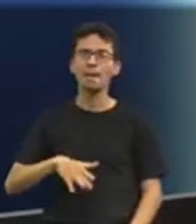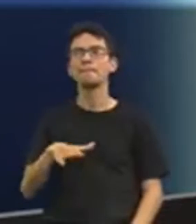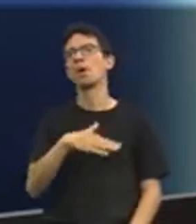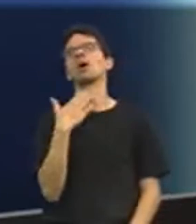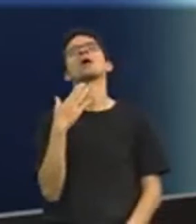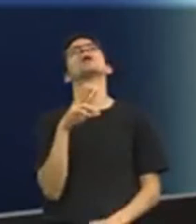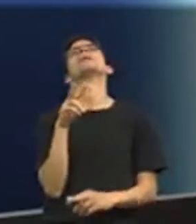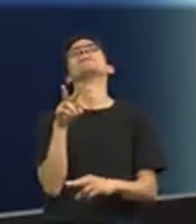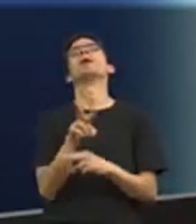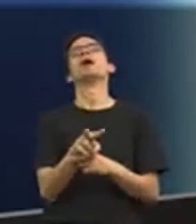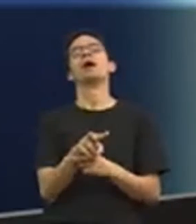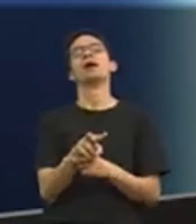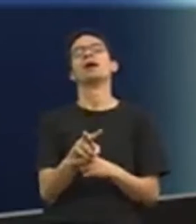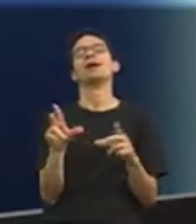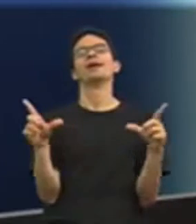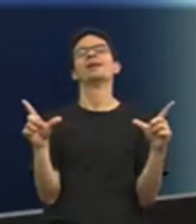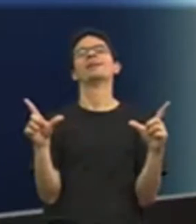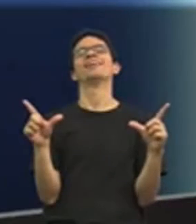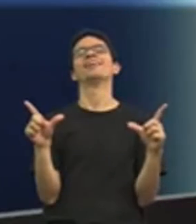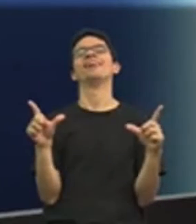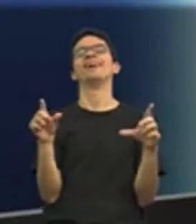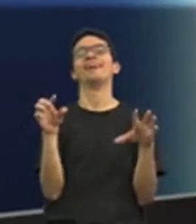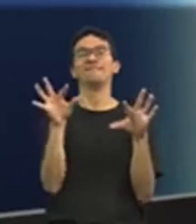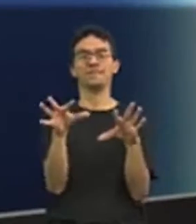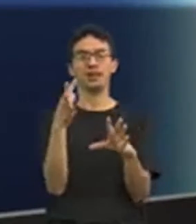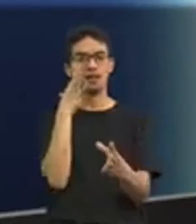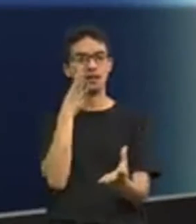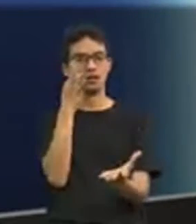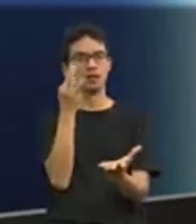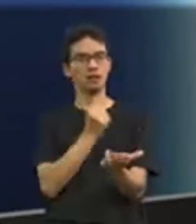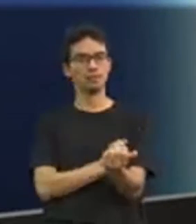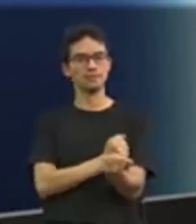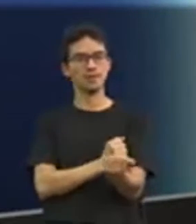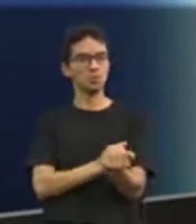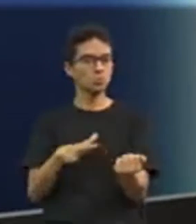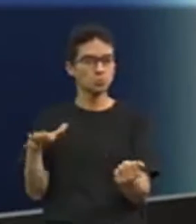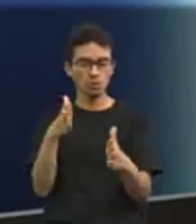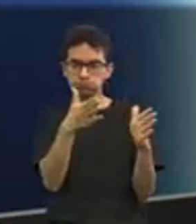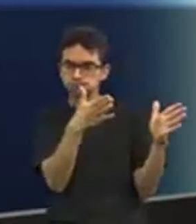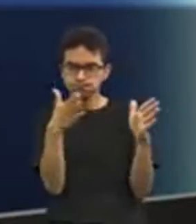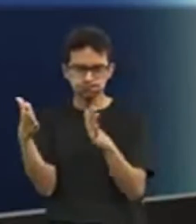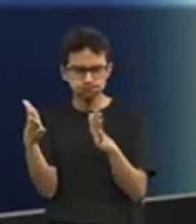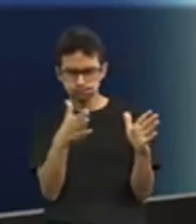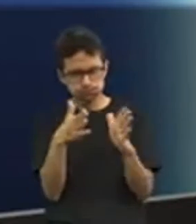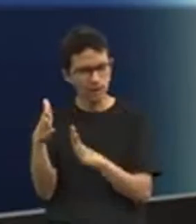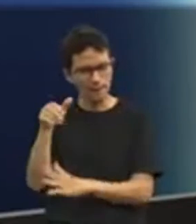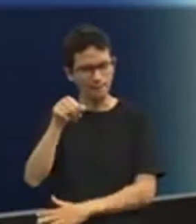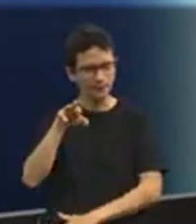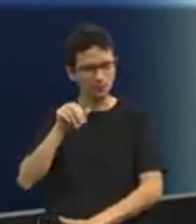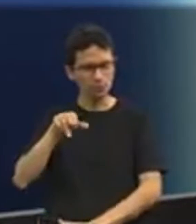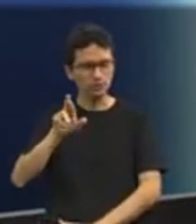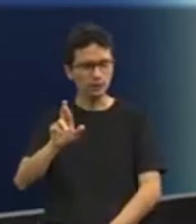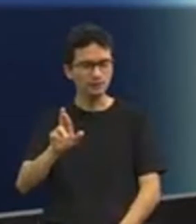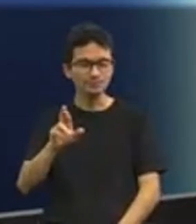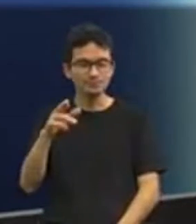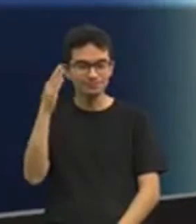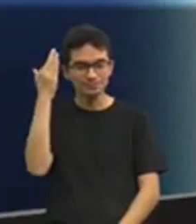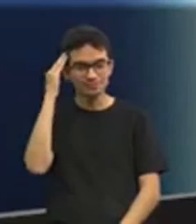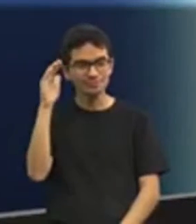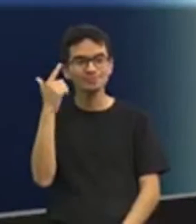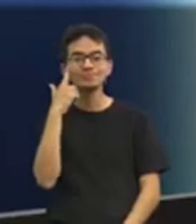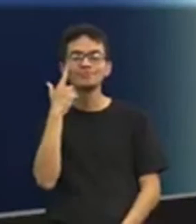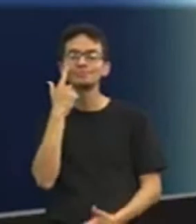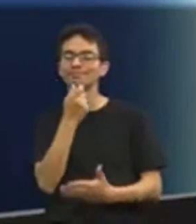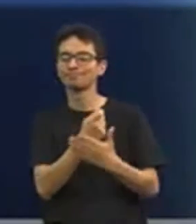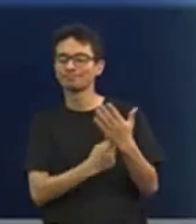dali morre de inanição mas tem que assistir a todas as temporadas viu seria o maratona dá uma olhadinha comigo no texto